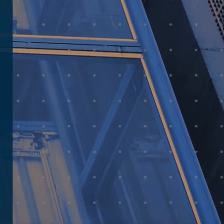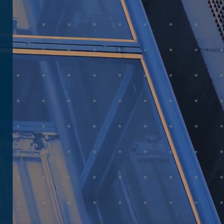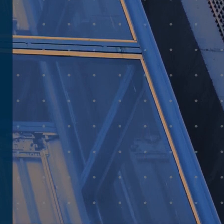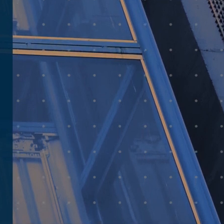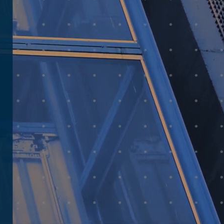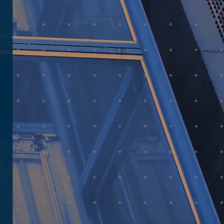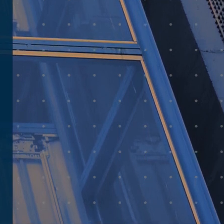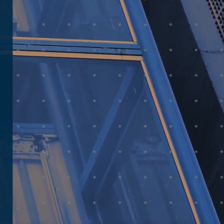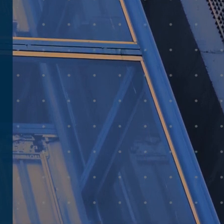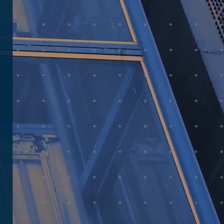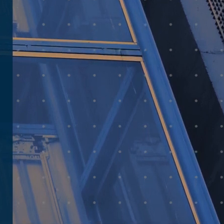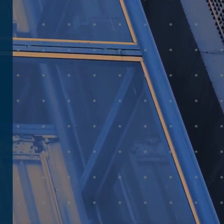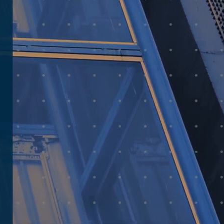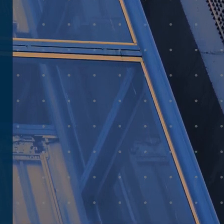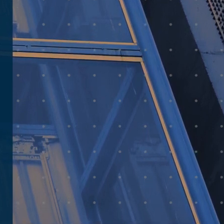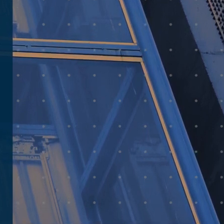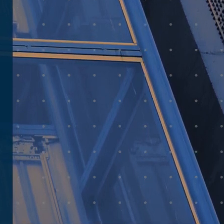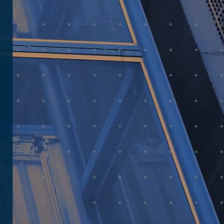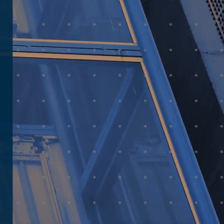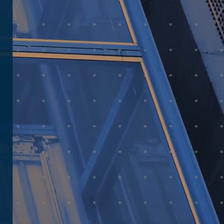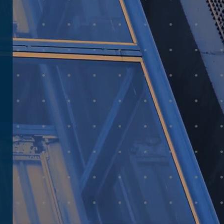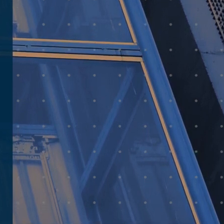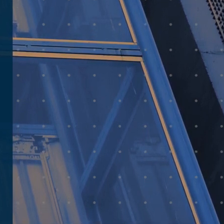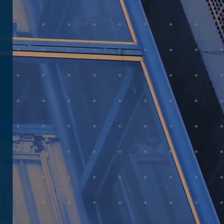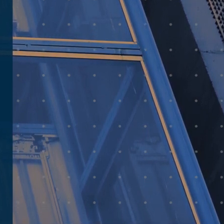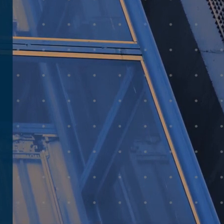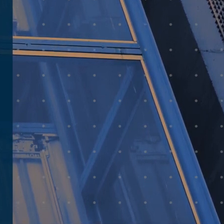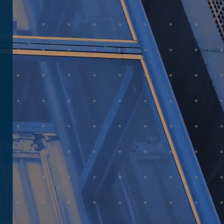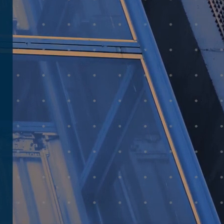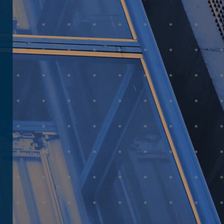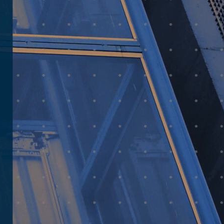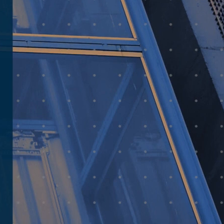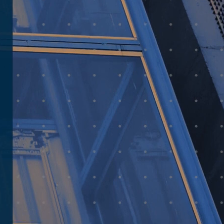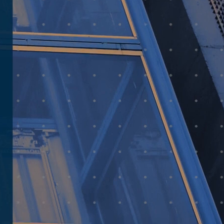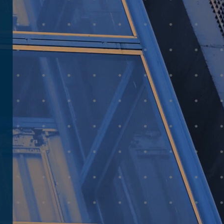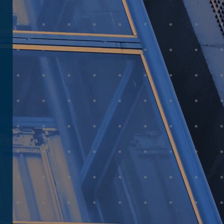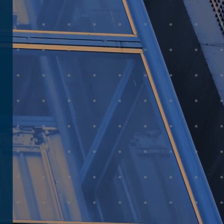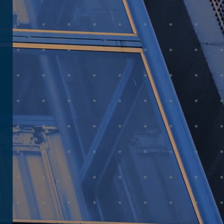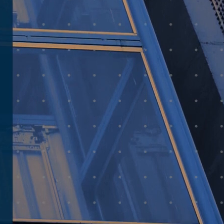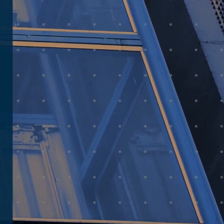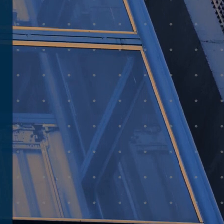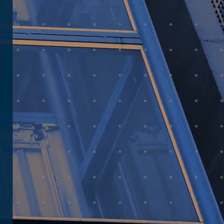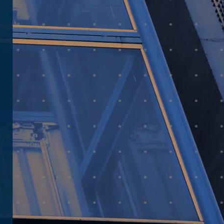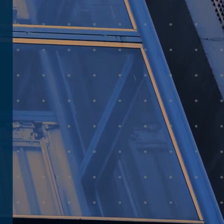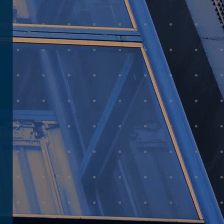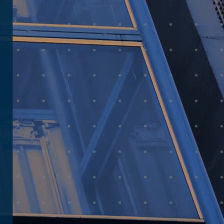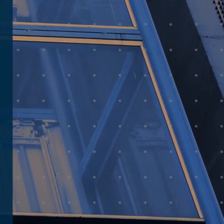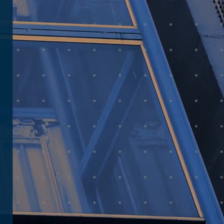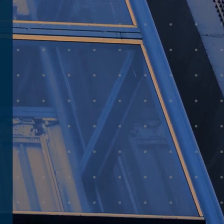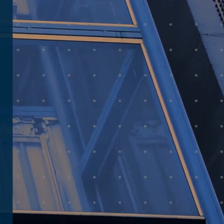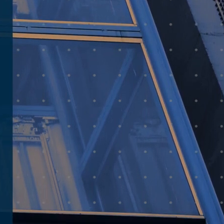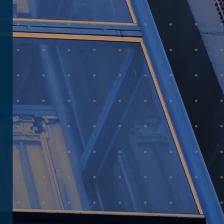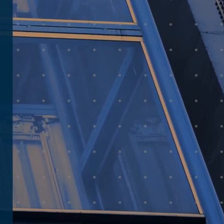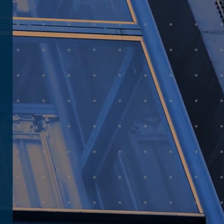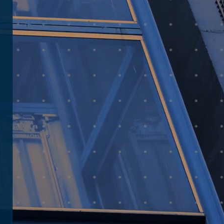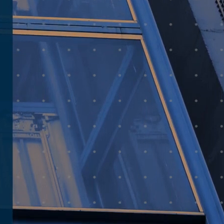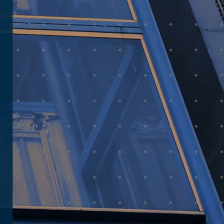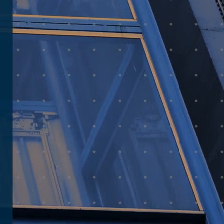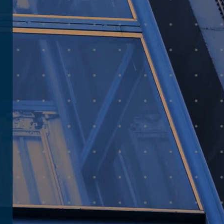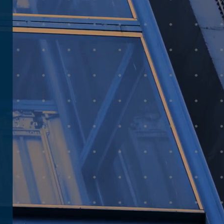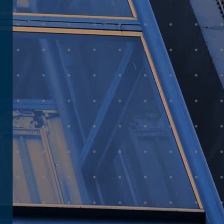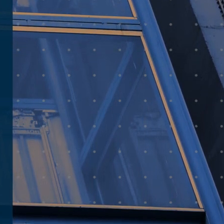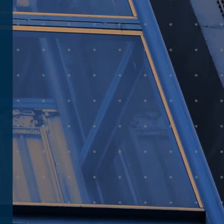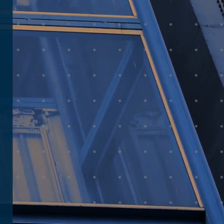de prevenção de perdas, ajudante de açougueiro, ajudante de cozinha, ajudante de pedreiro, almoxarife,